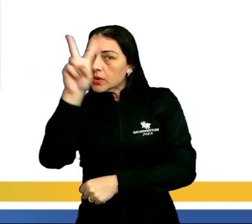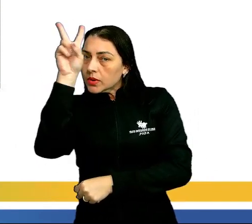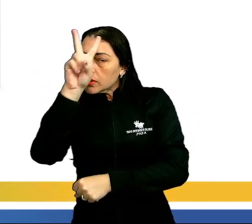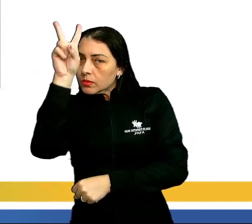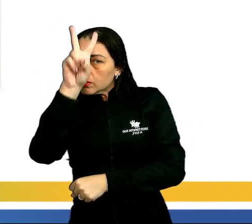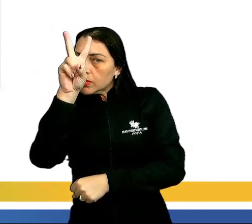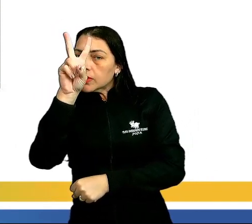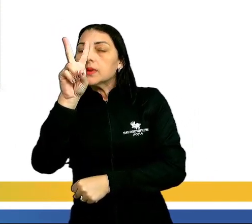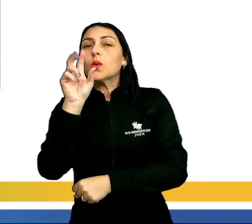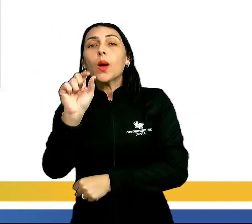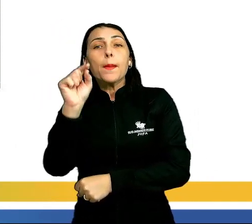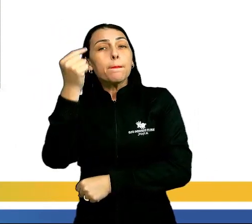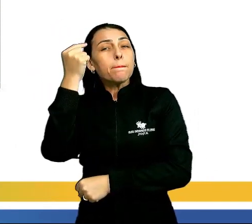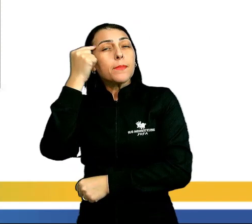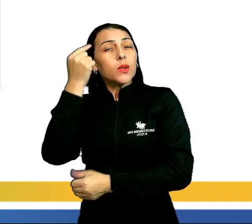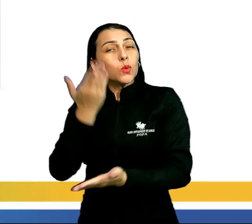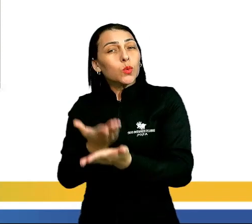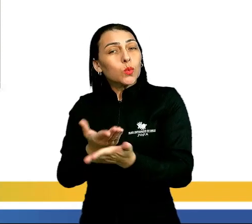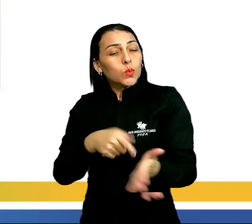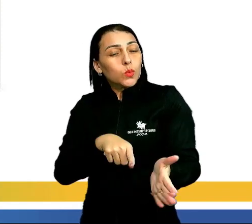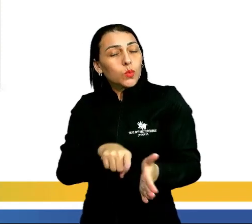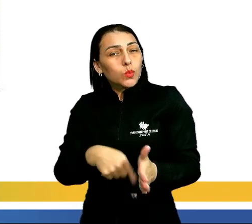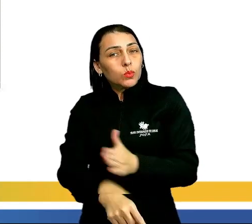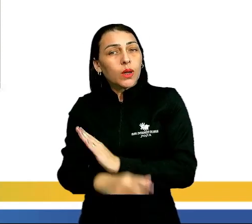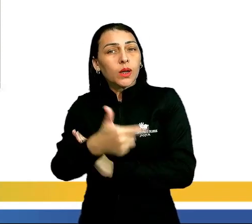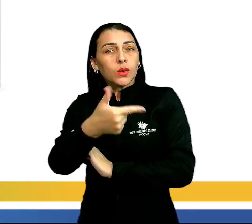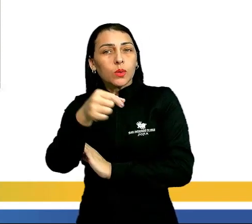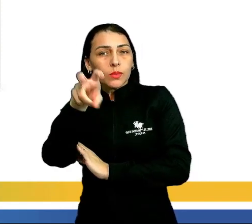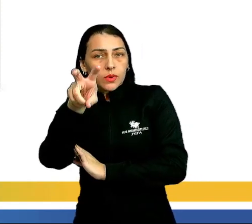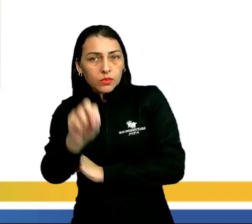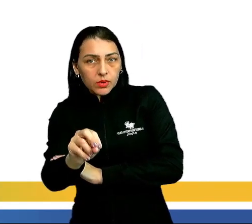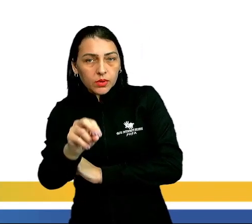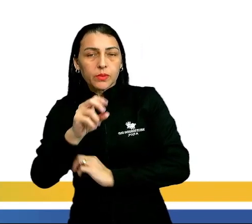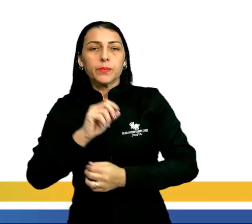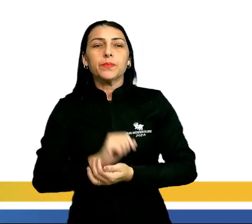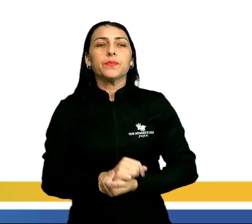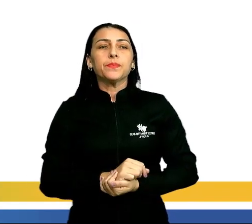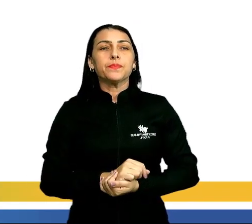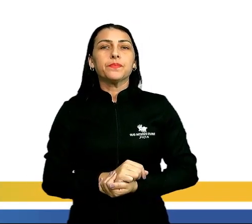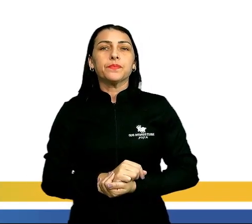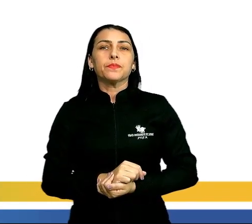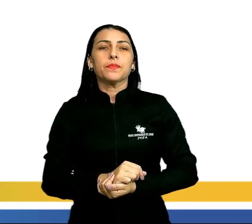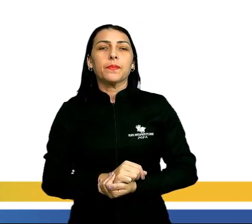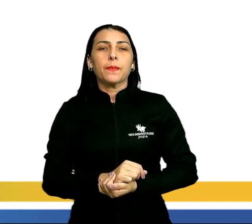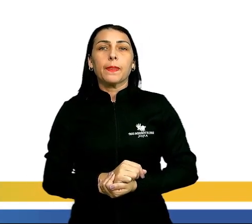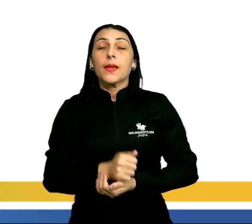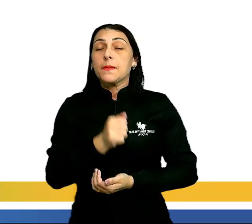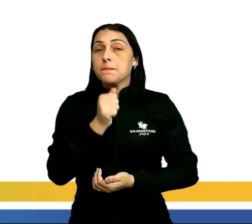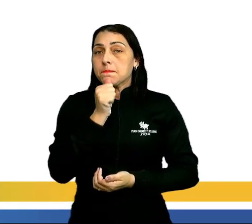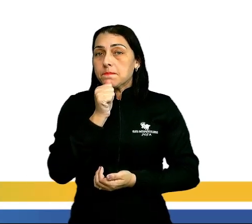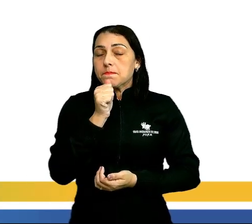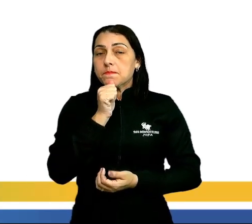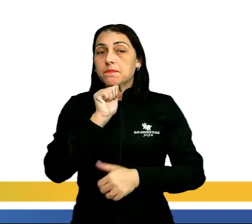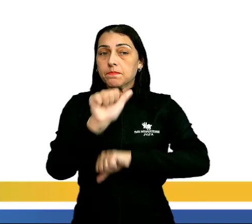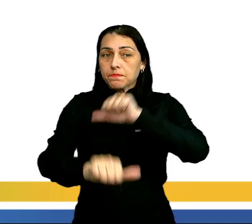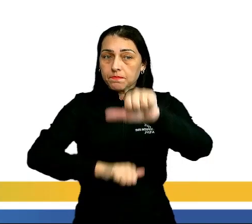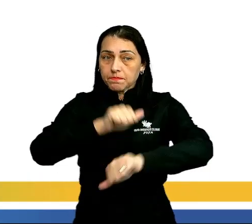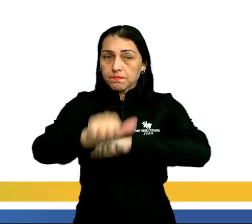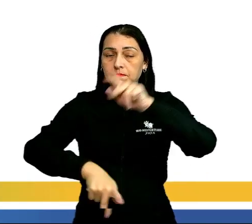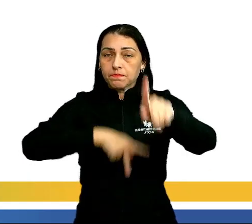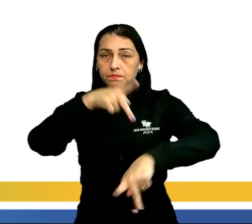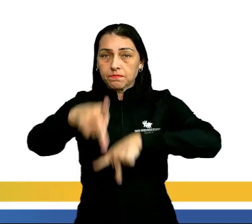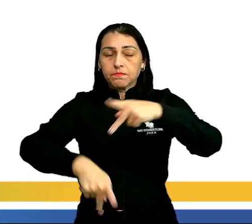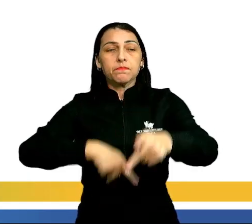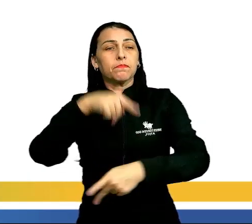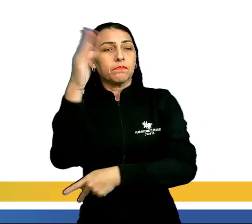que isso são projeções para 2050. Bom, ainda sobre essa dinâmica